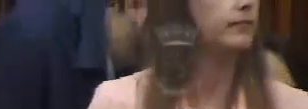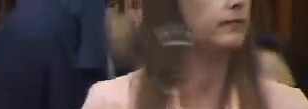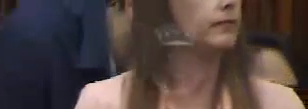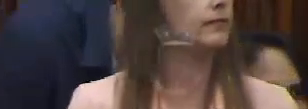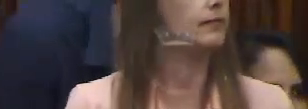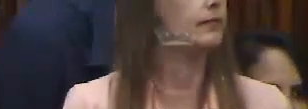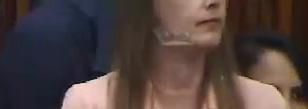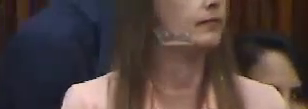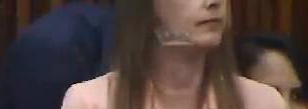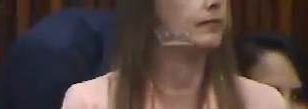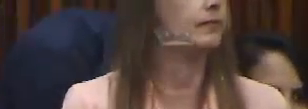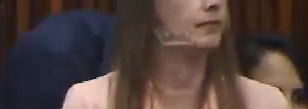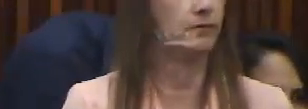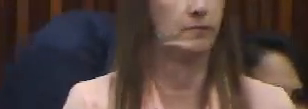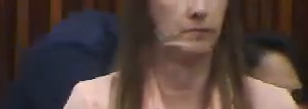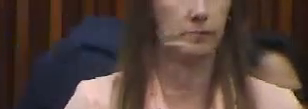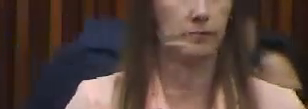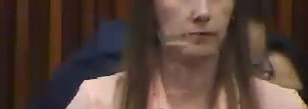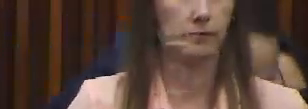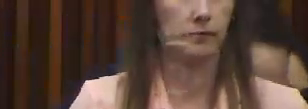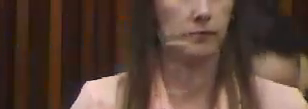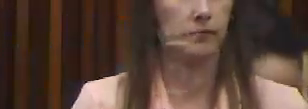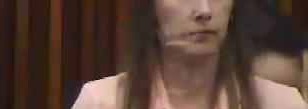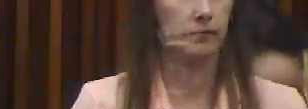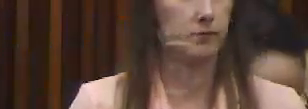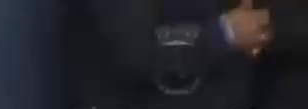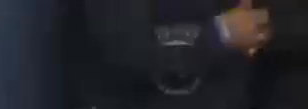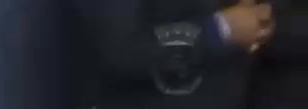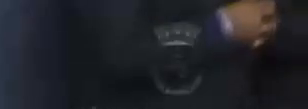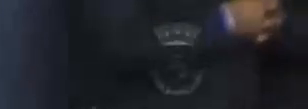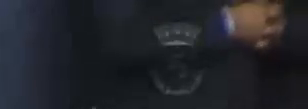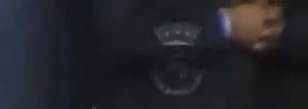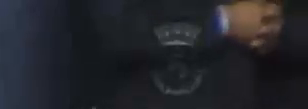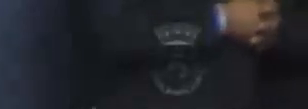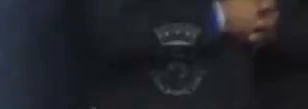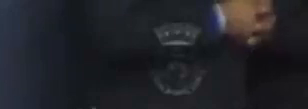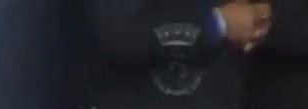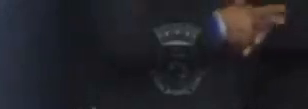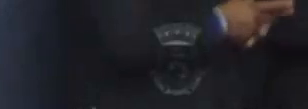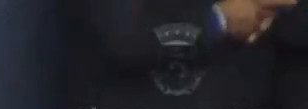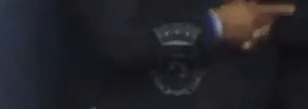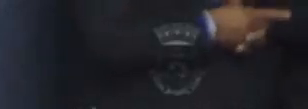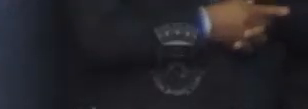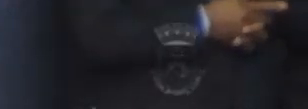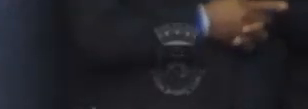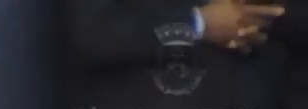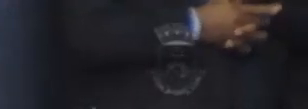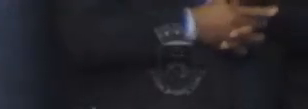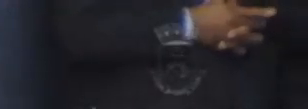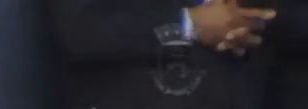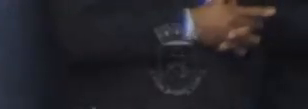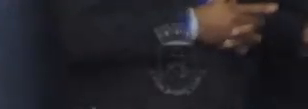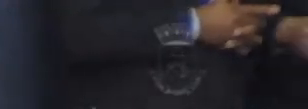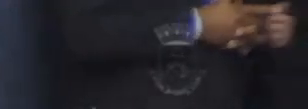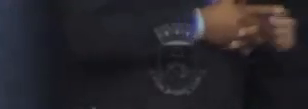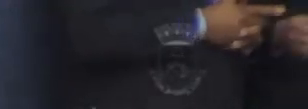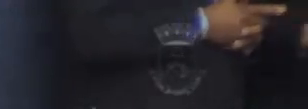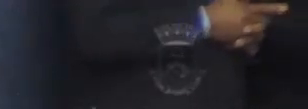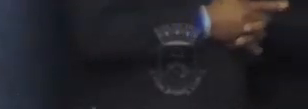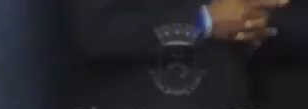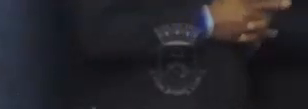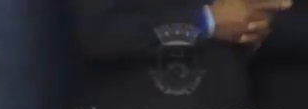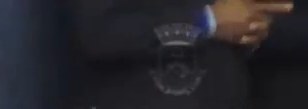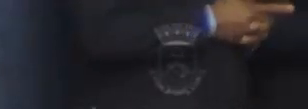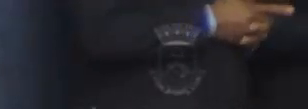encaminhar o projeto, a votação, vereador Irlan Melo, líder do Patriota. Eu quero encaminhar o voto sim ao projeto, projeto do nosso colega